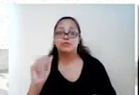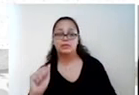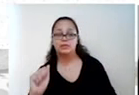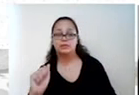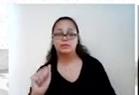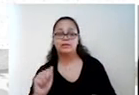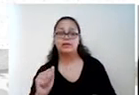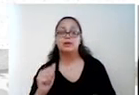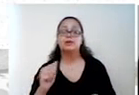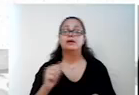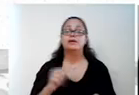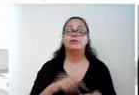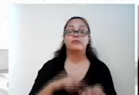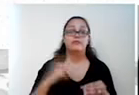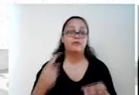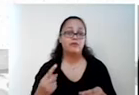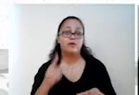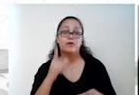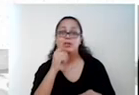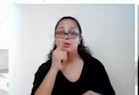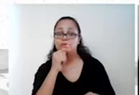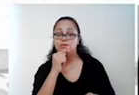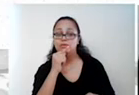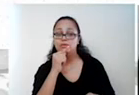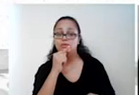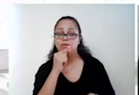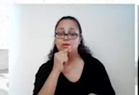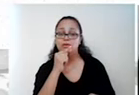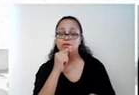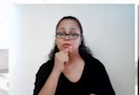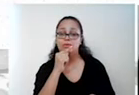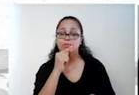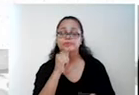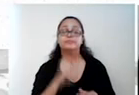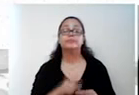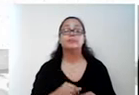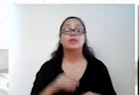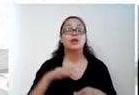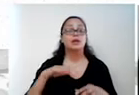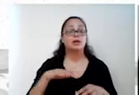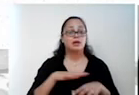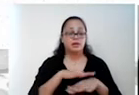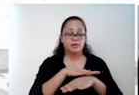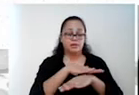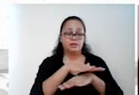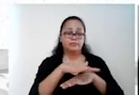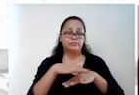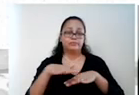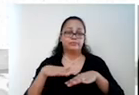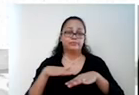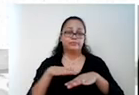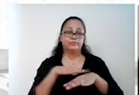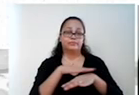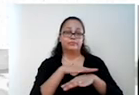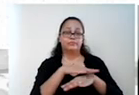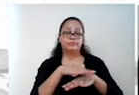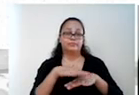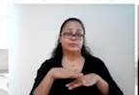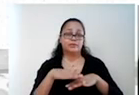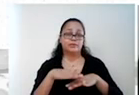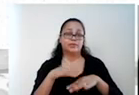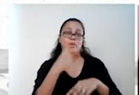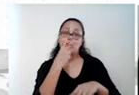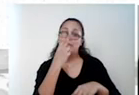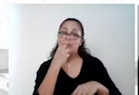impeça a perda excessiva de água por desidratação. E esse revestimento, ou pode ser algo semelhante à nossa pele,